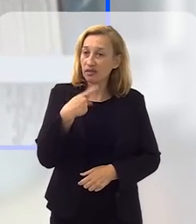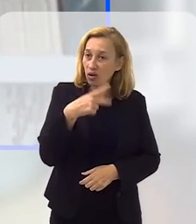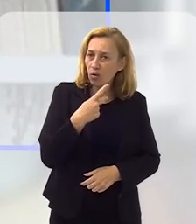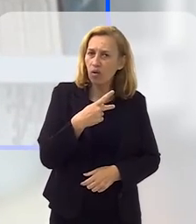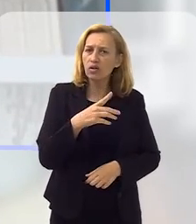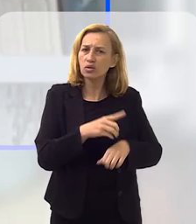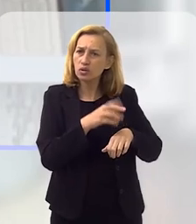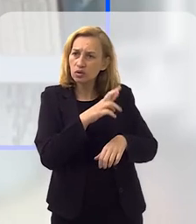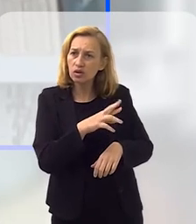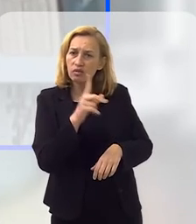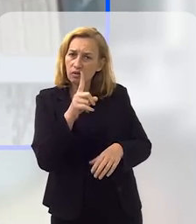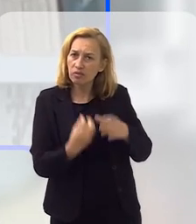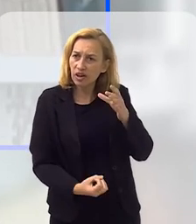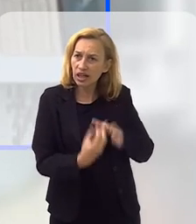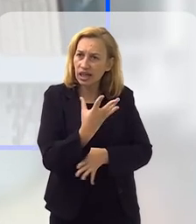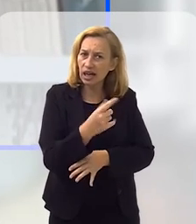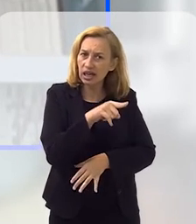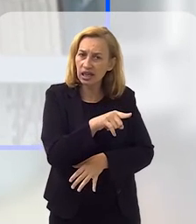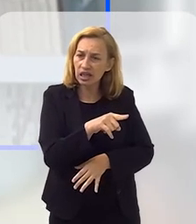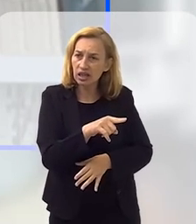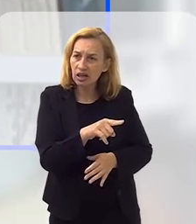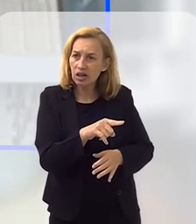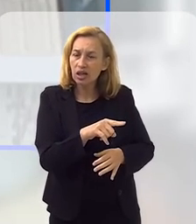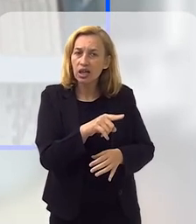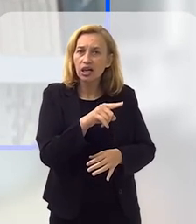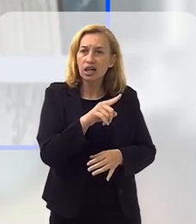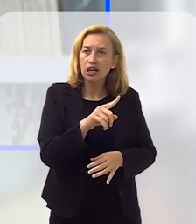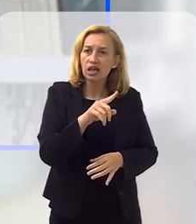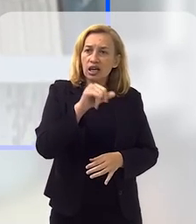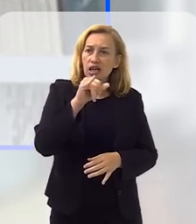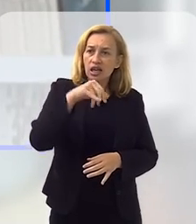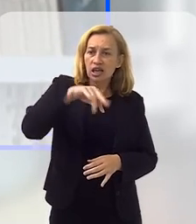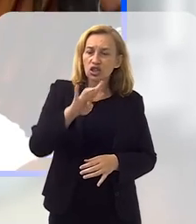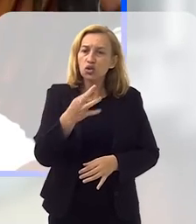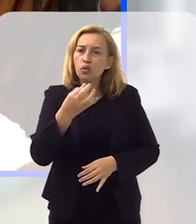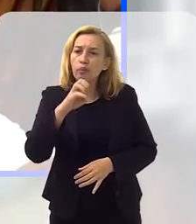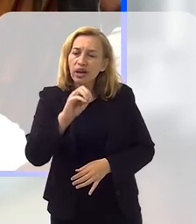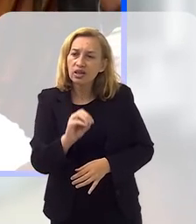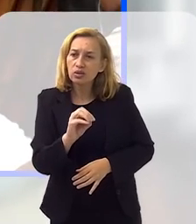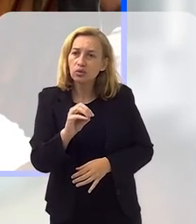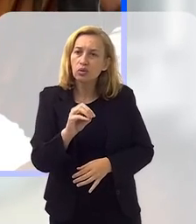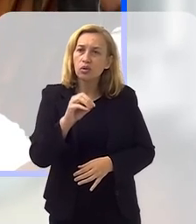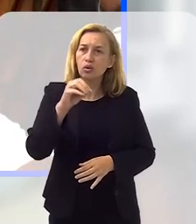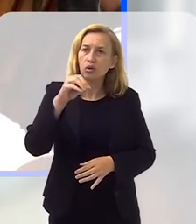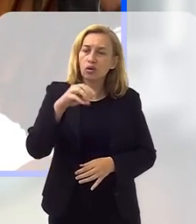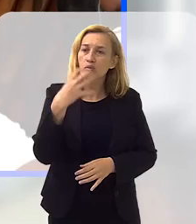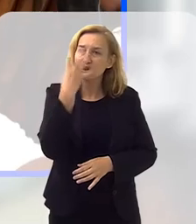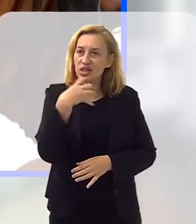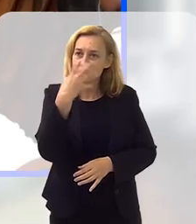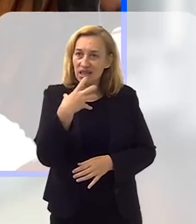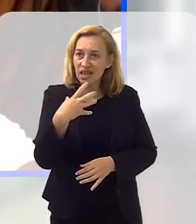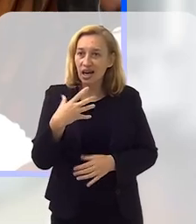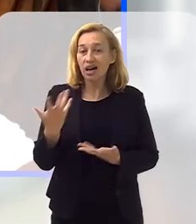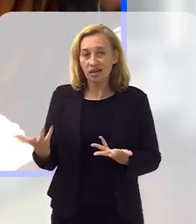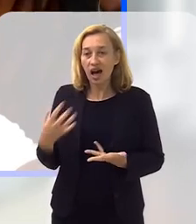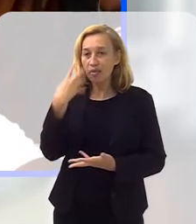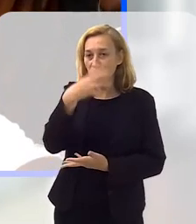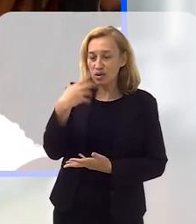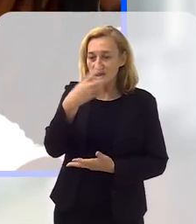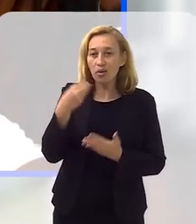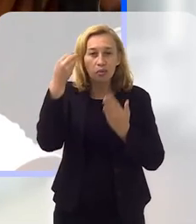doutora Anise: doutora Anise, vamos criar uma salinha aqui com instrumentos musicais. Então, assim, como eu digo no A livro, música